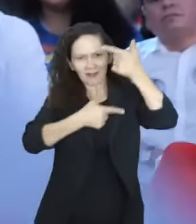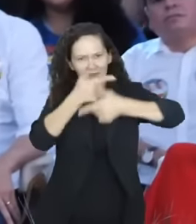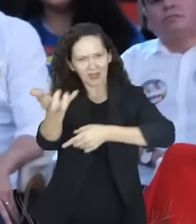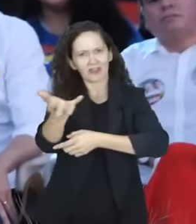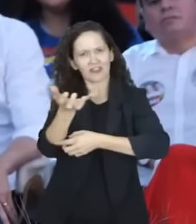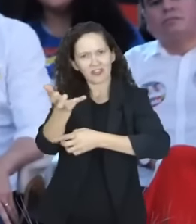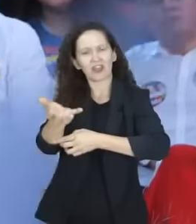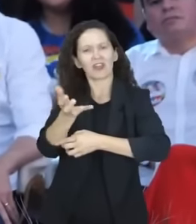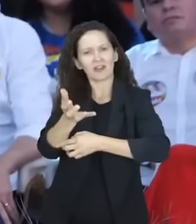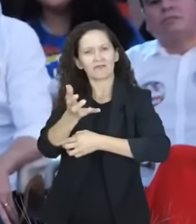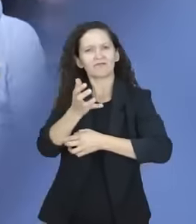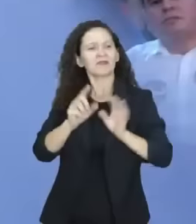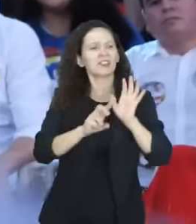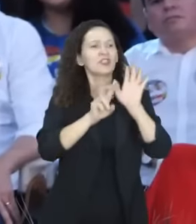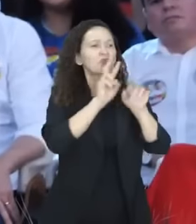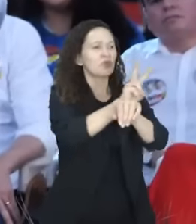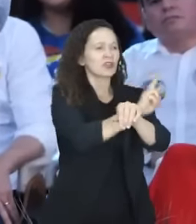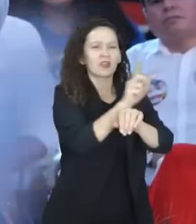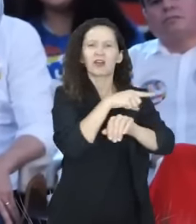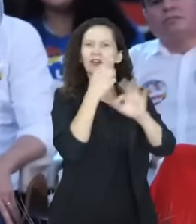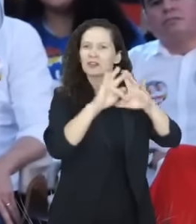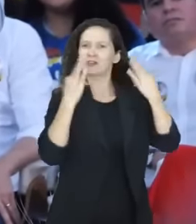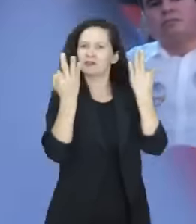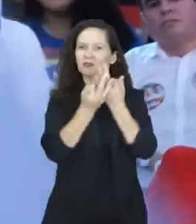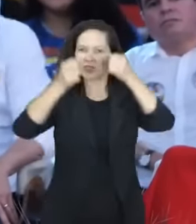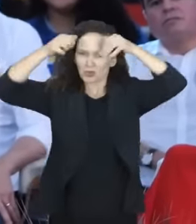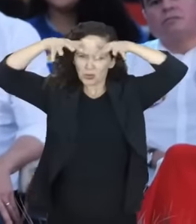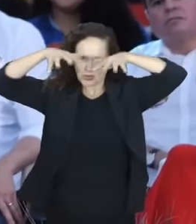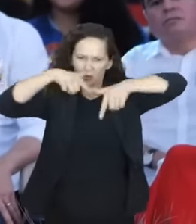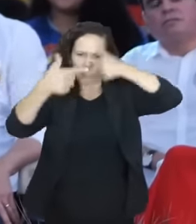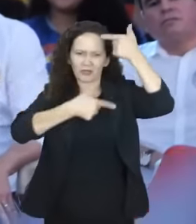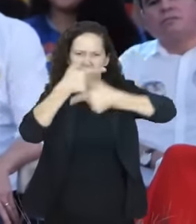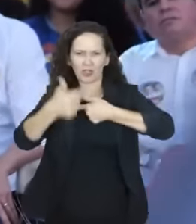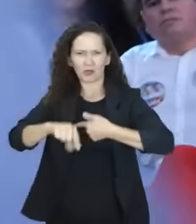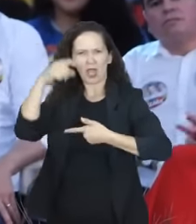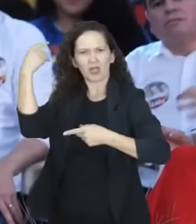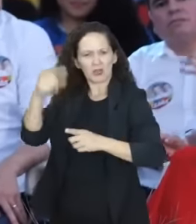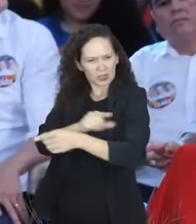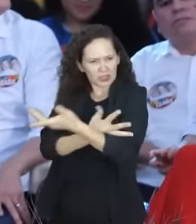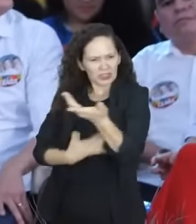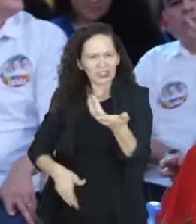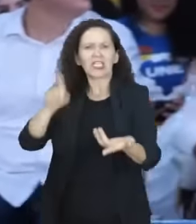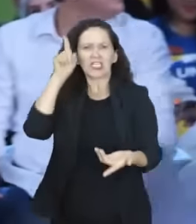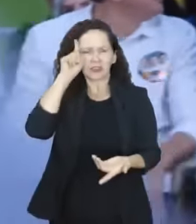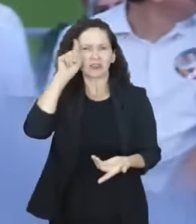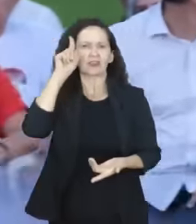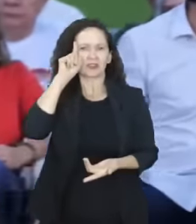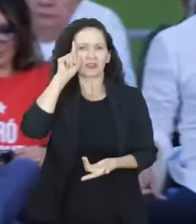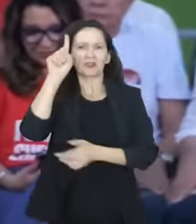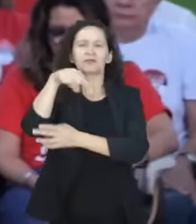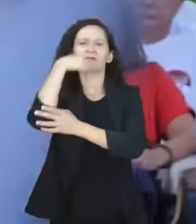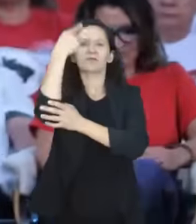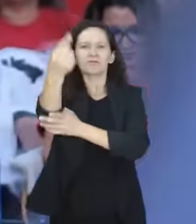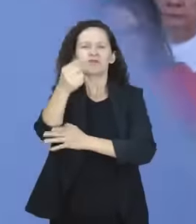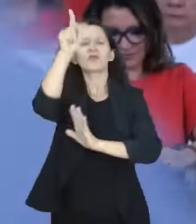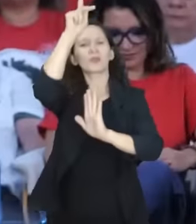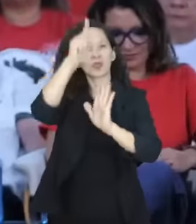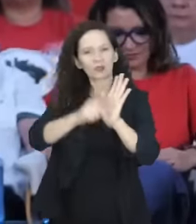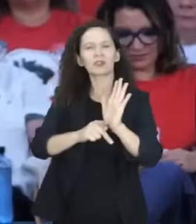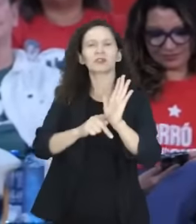família com o suor e o nosso sangue. E aí, depois desse projeto, vocês vão